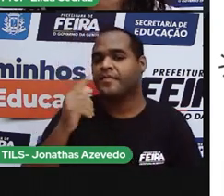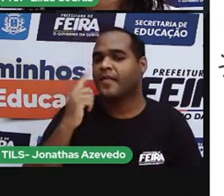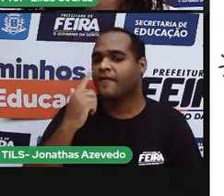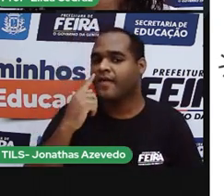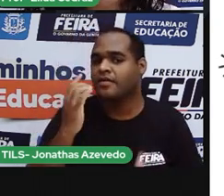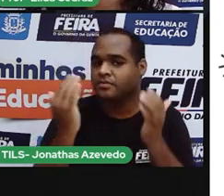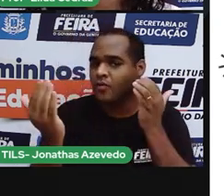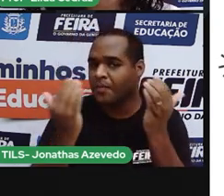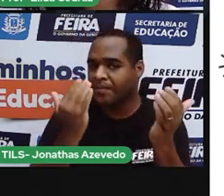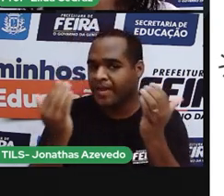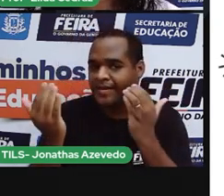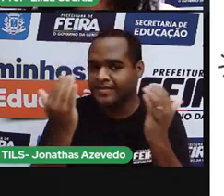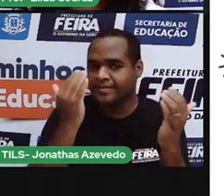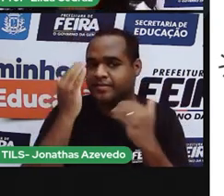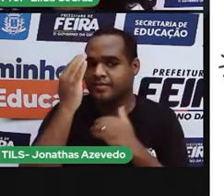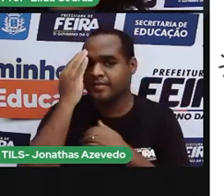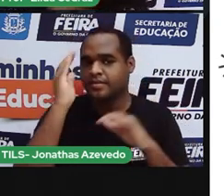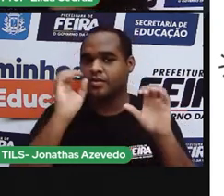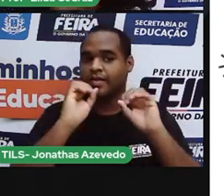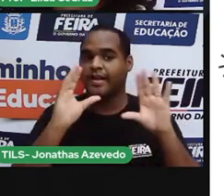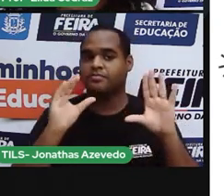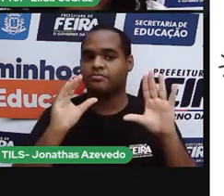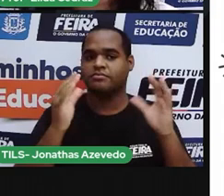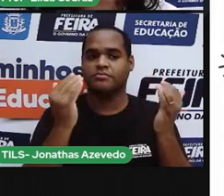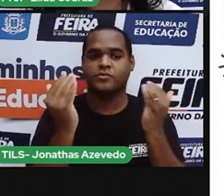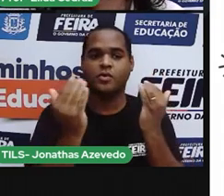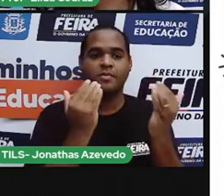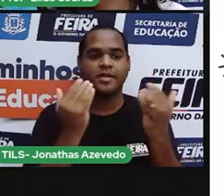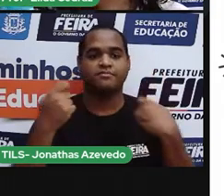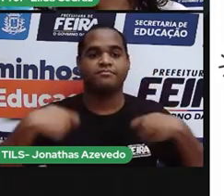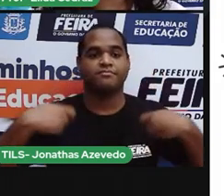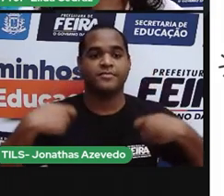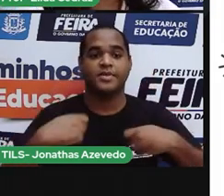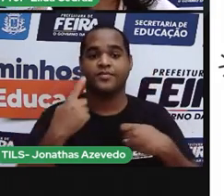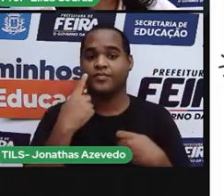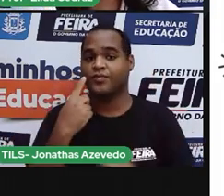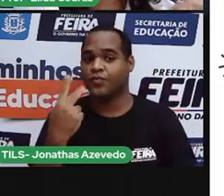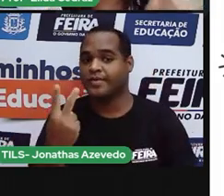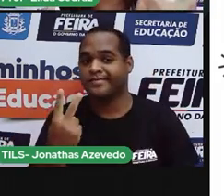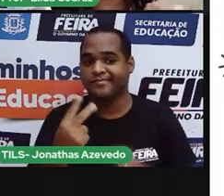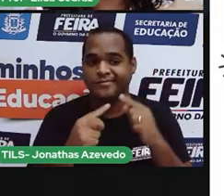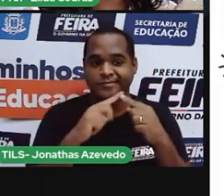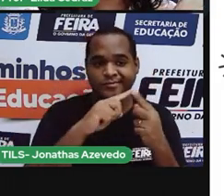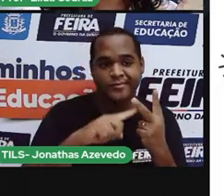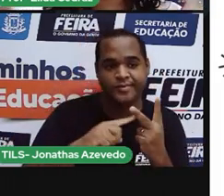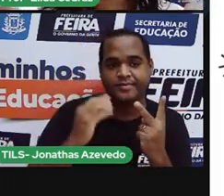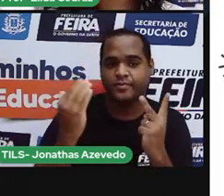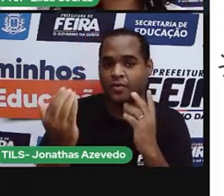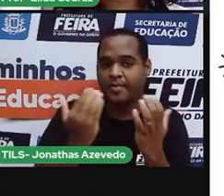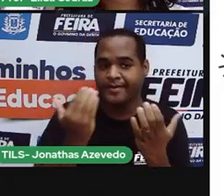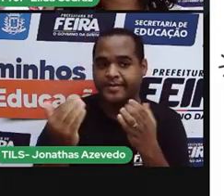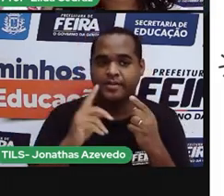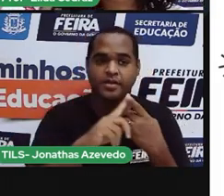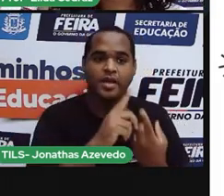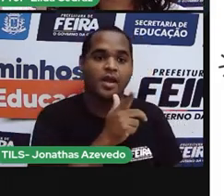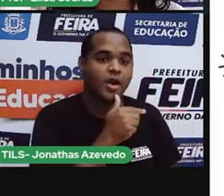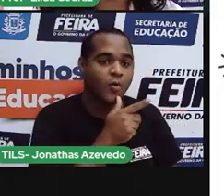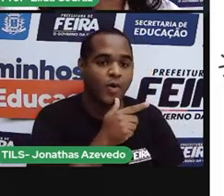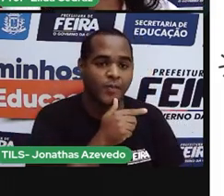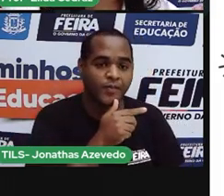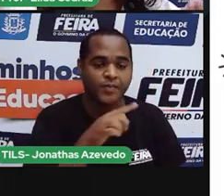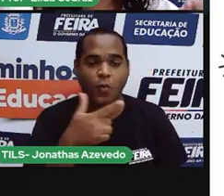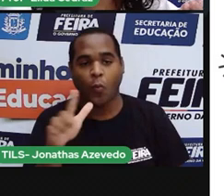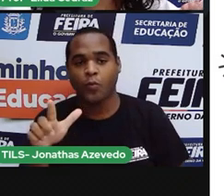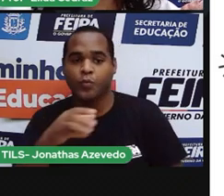Comparar. Para a gente comparar, a gente precisa ter pelo menos duas coisas. Aqui a água da Pro